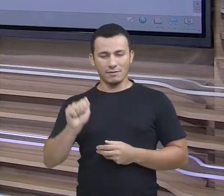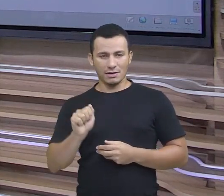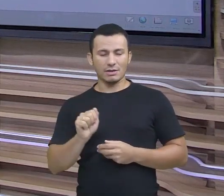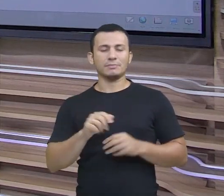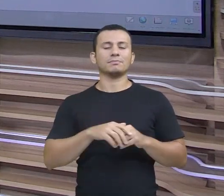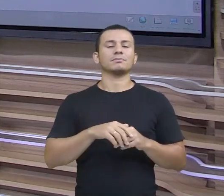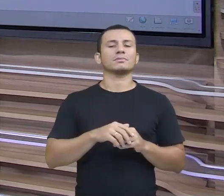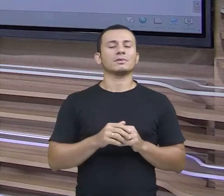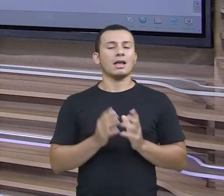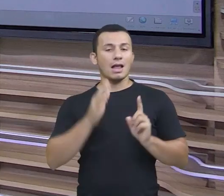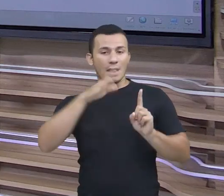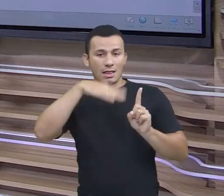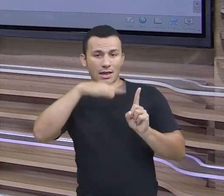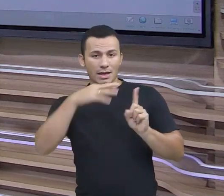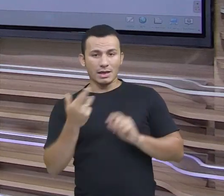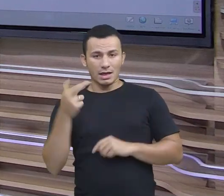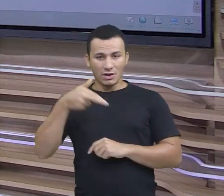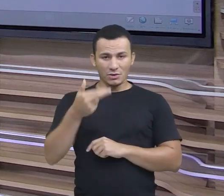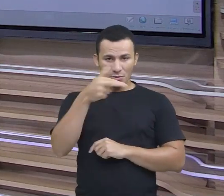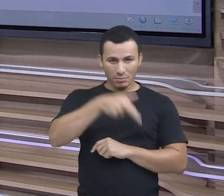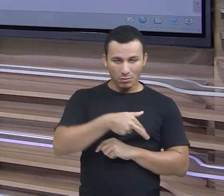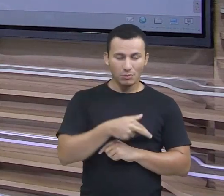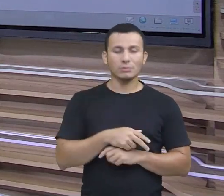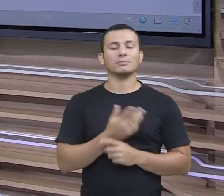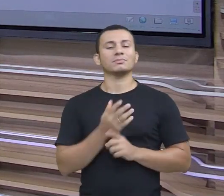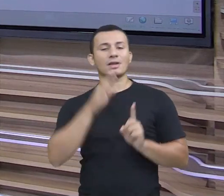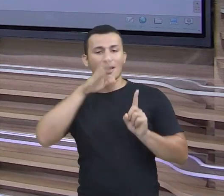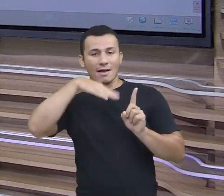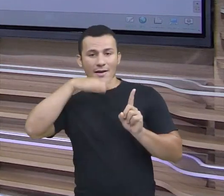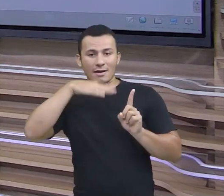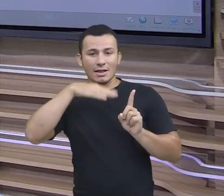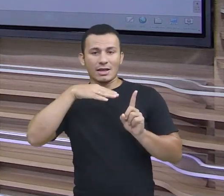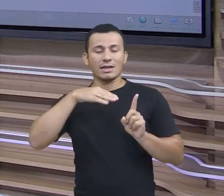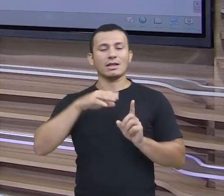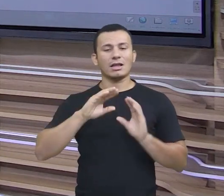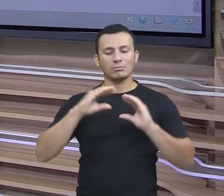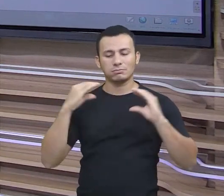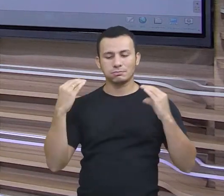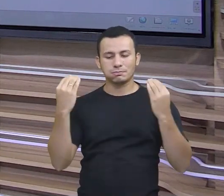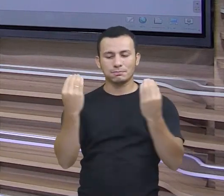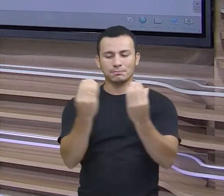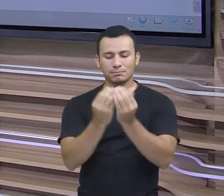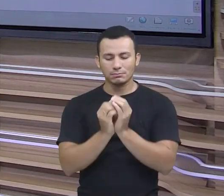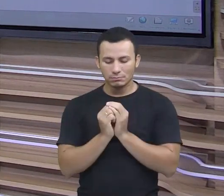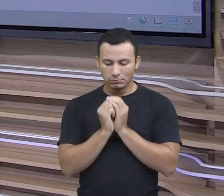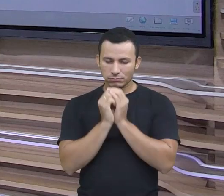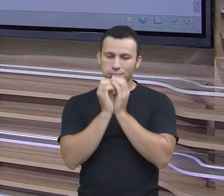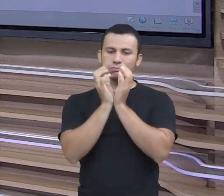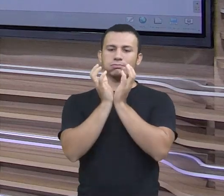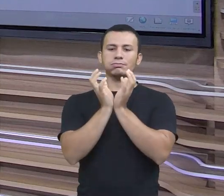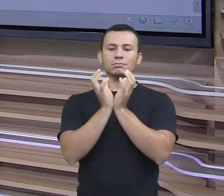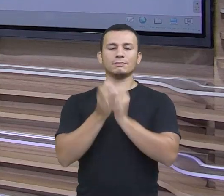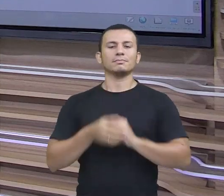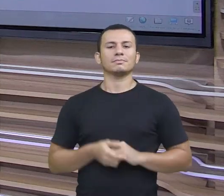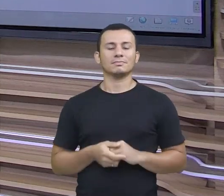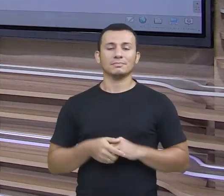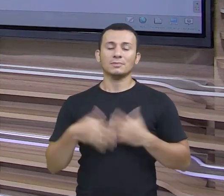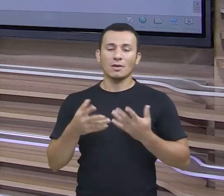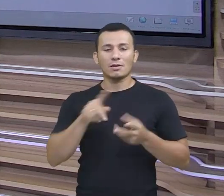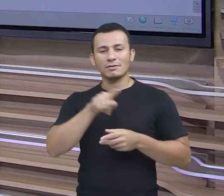boto, vimos a lenda da Vitória Régia. Você pode pesquisar muitas outras aí. Agora que você já